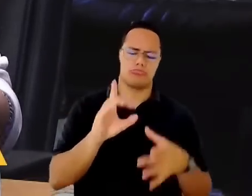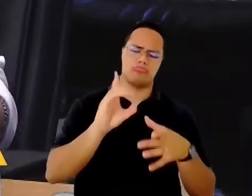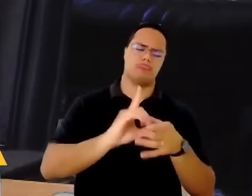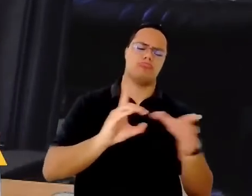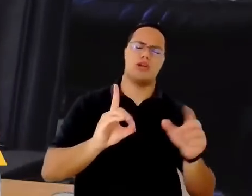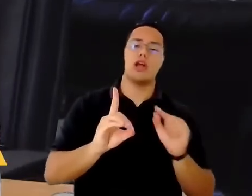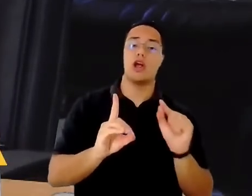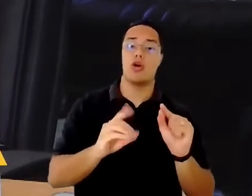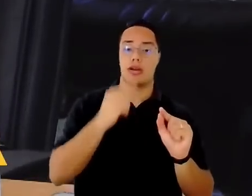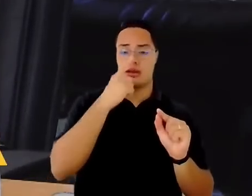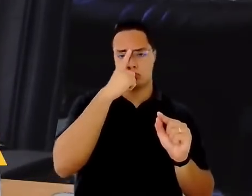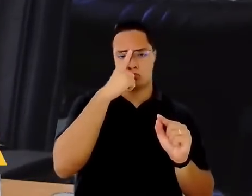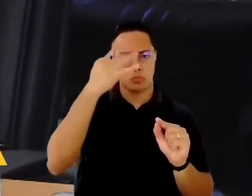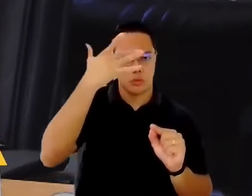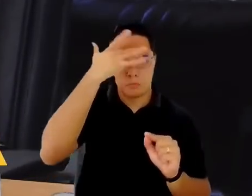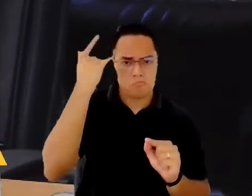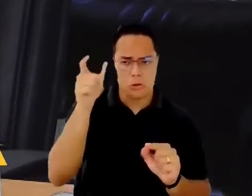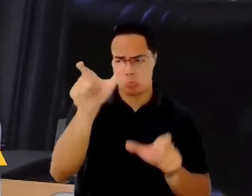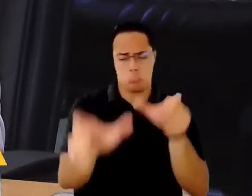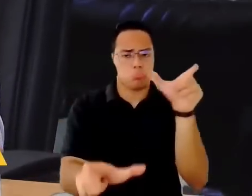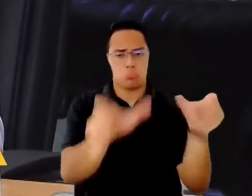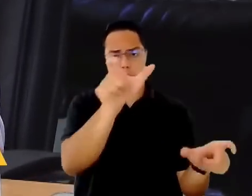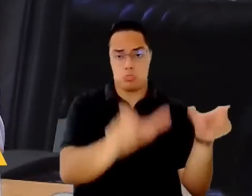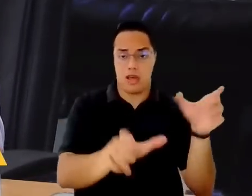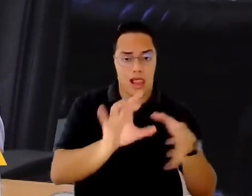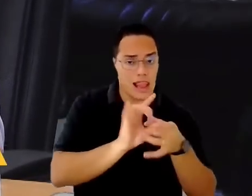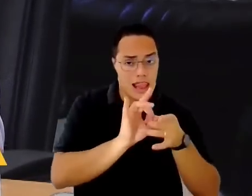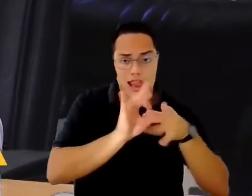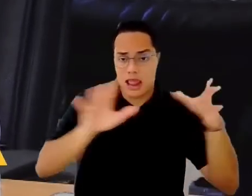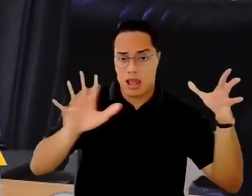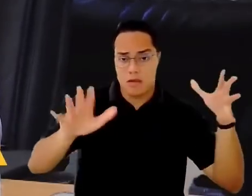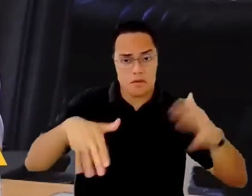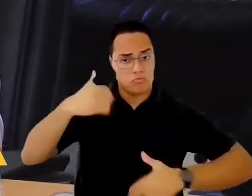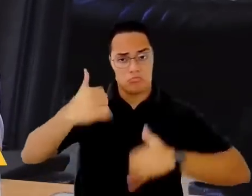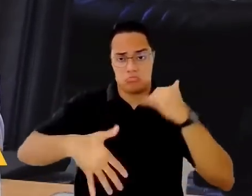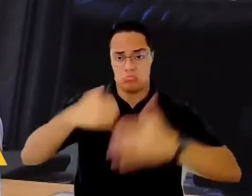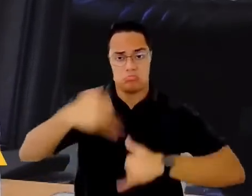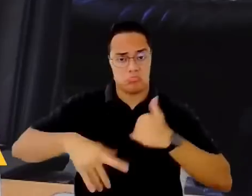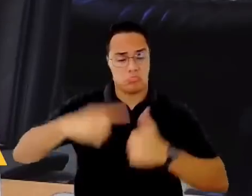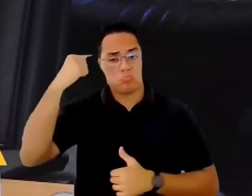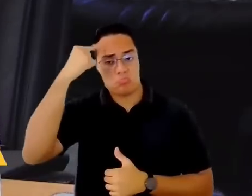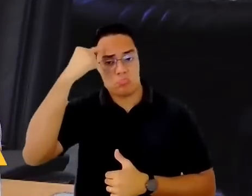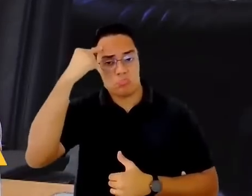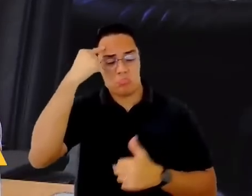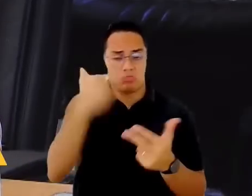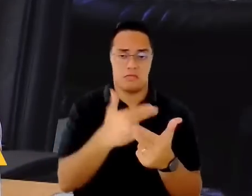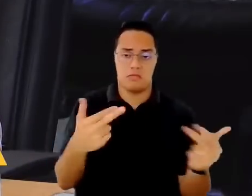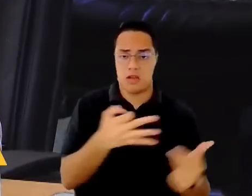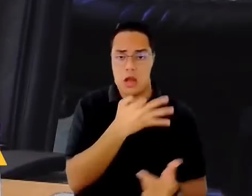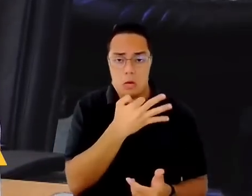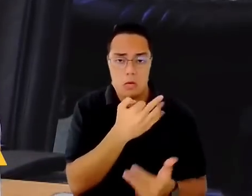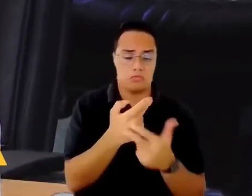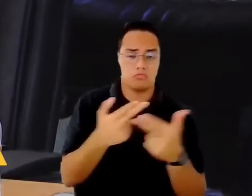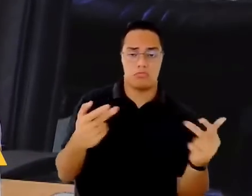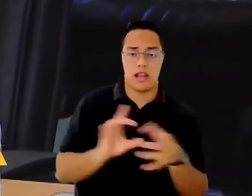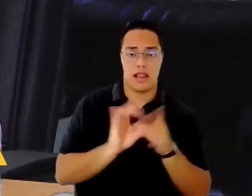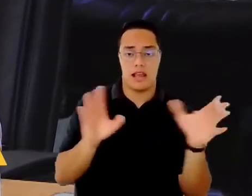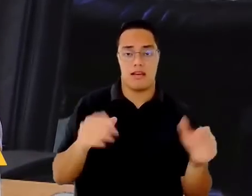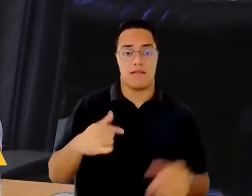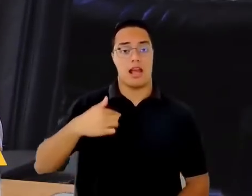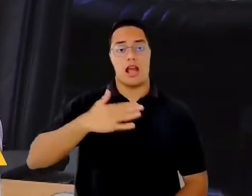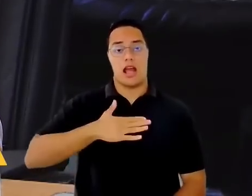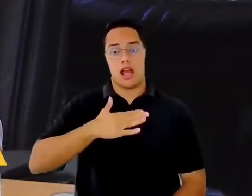se expressar e ter a liberdade de expressar Eu particularmente eu não sou da esquerda Mas eu